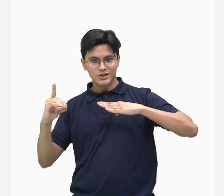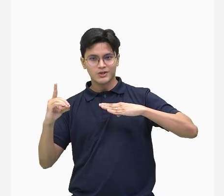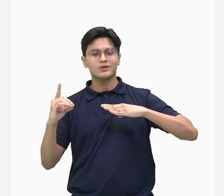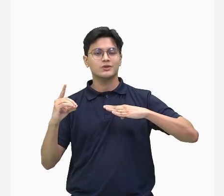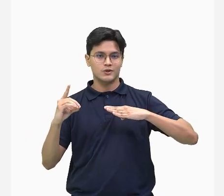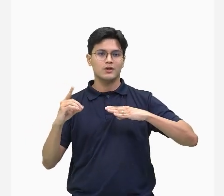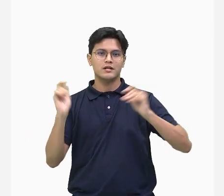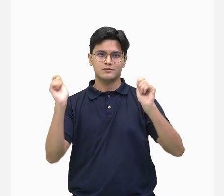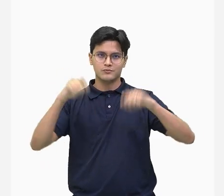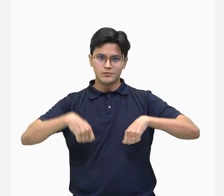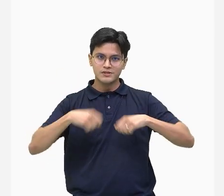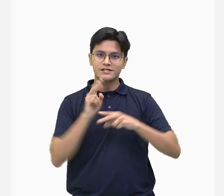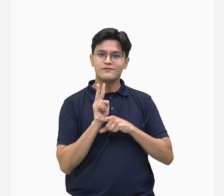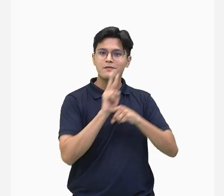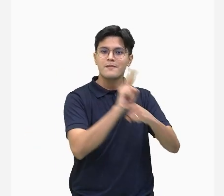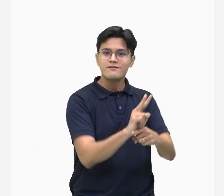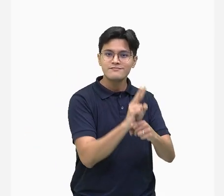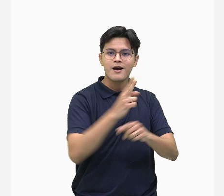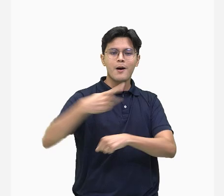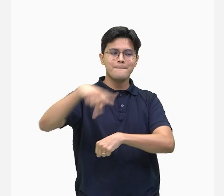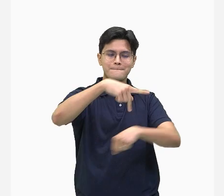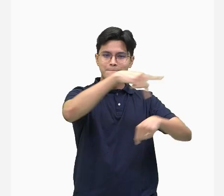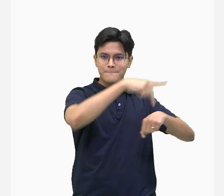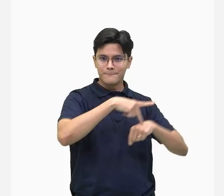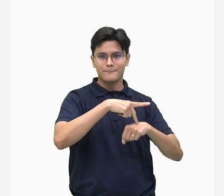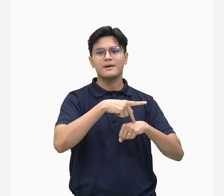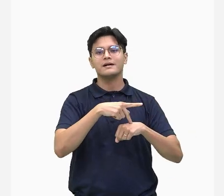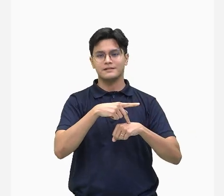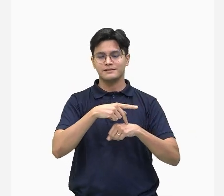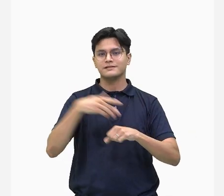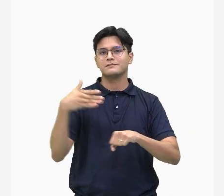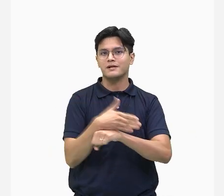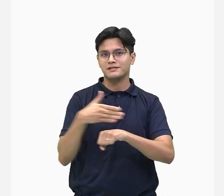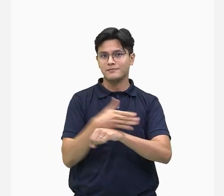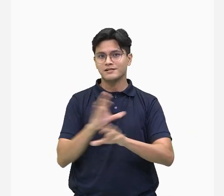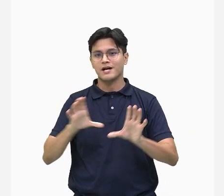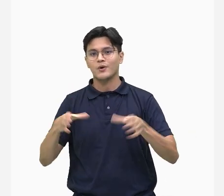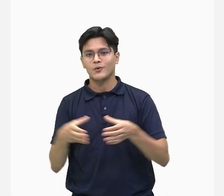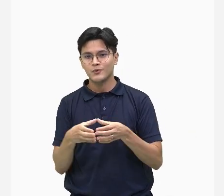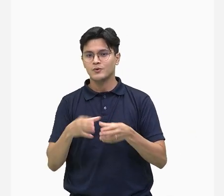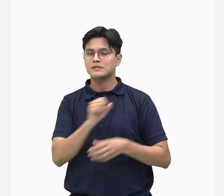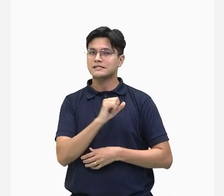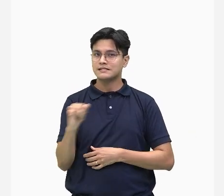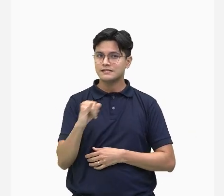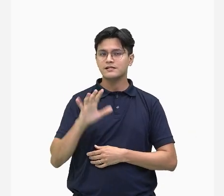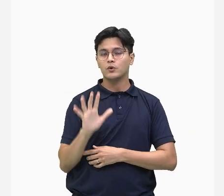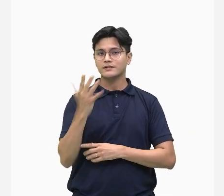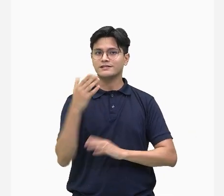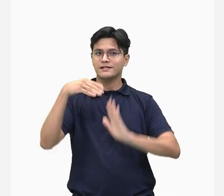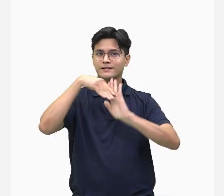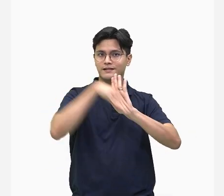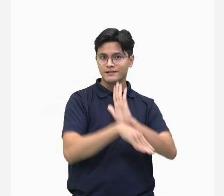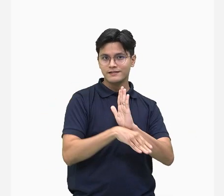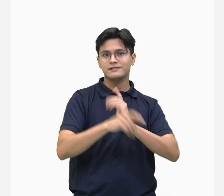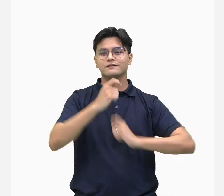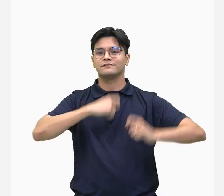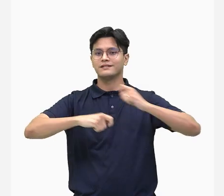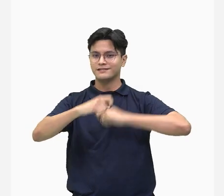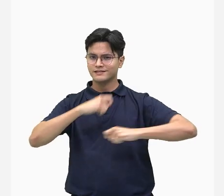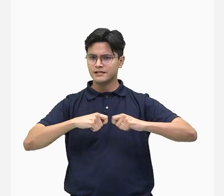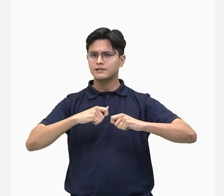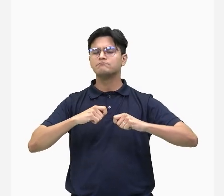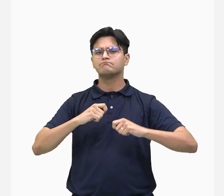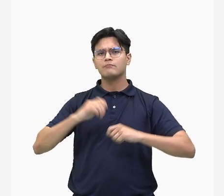os países membros que fazem parte do BRICS em caso de uma eventual crise financeira, com destaque para o